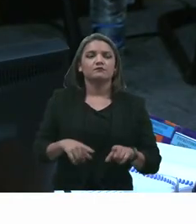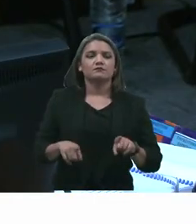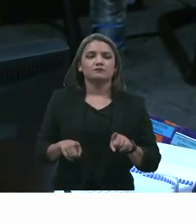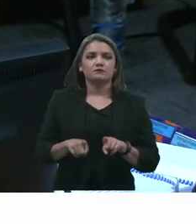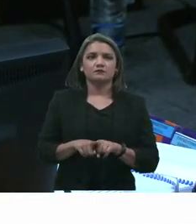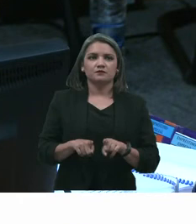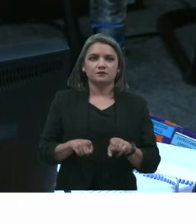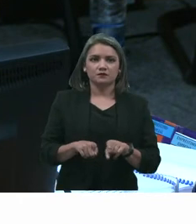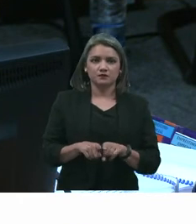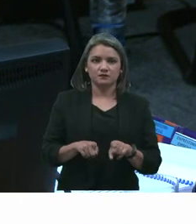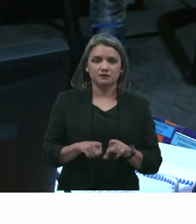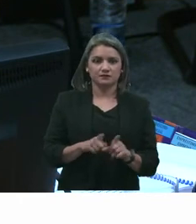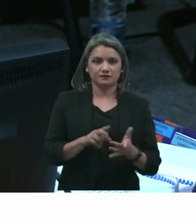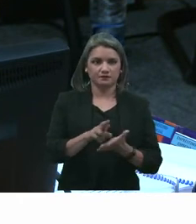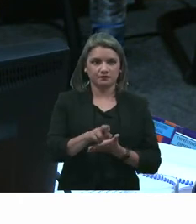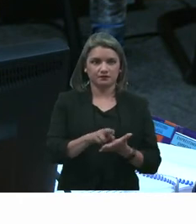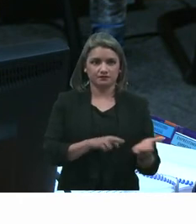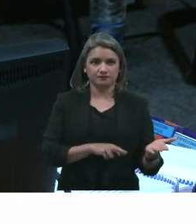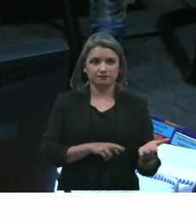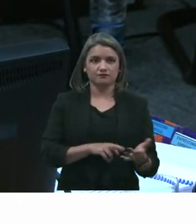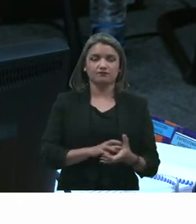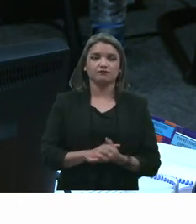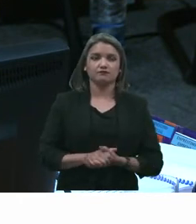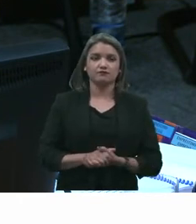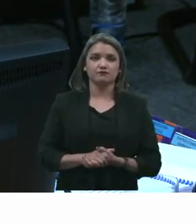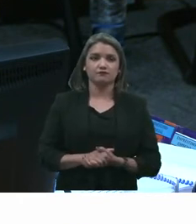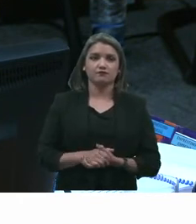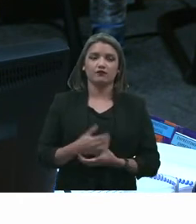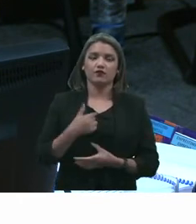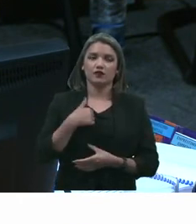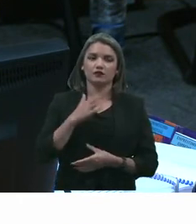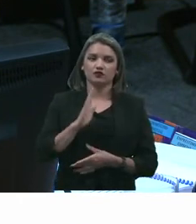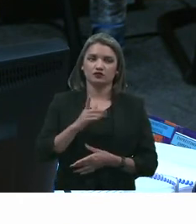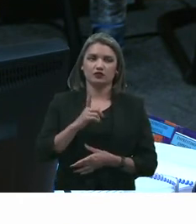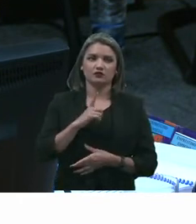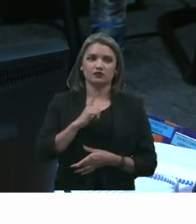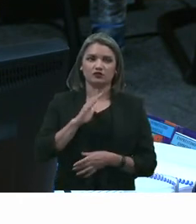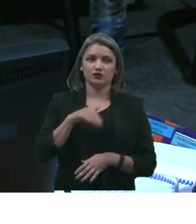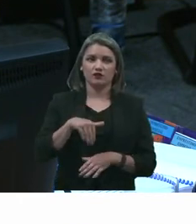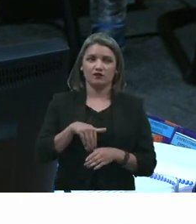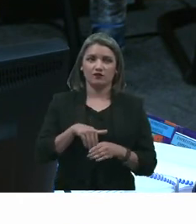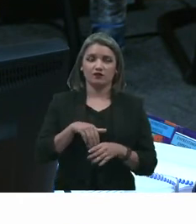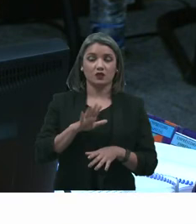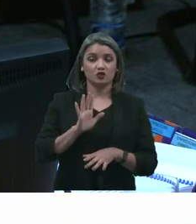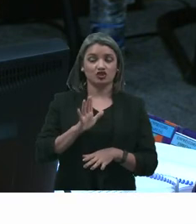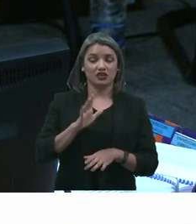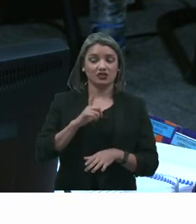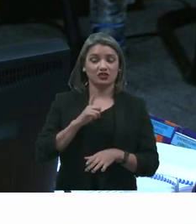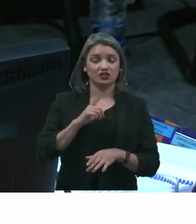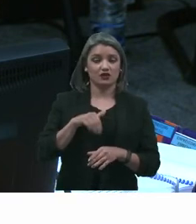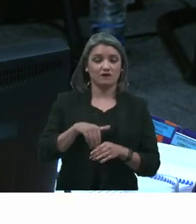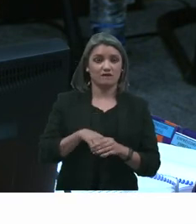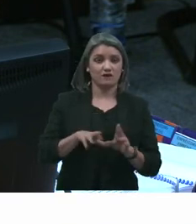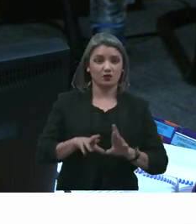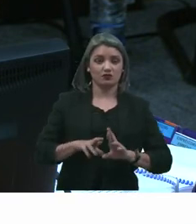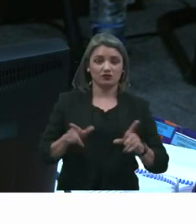eminente relator. Já havia um voto divergente da ministra Maria